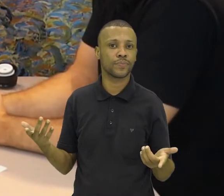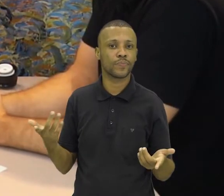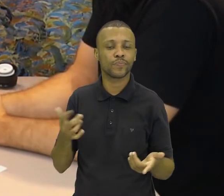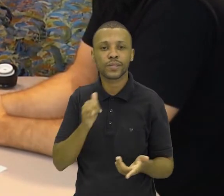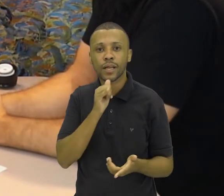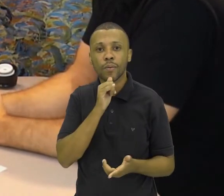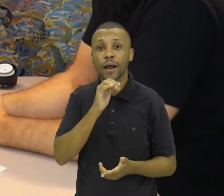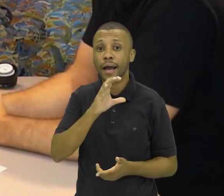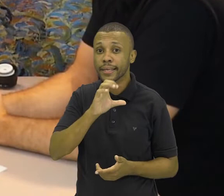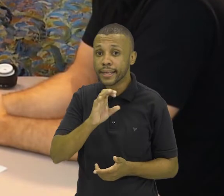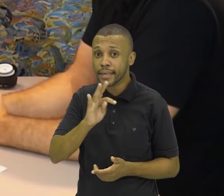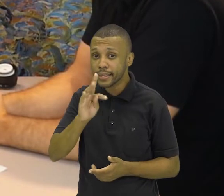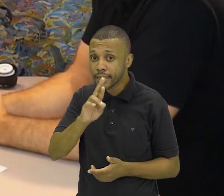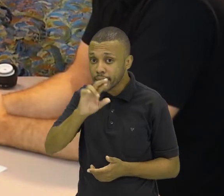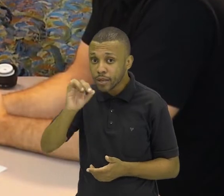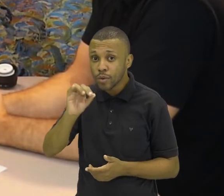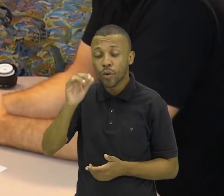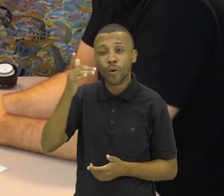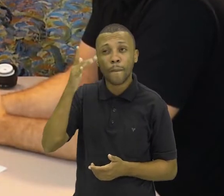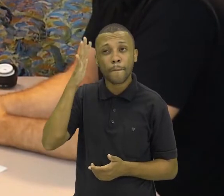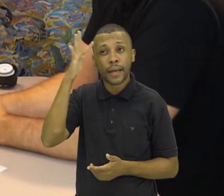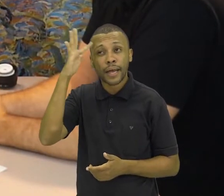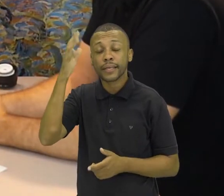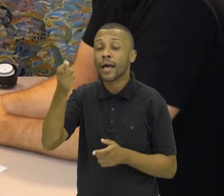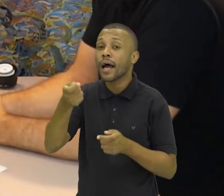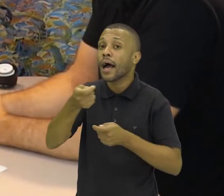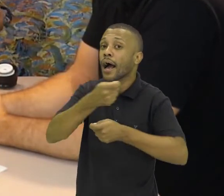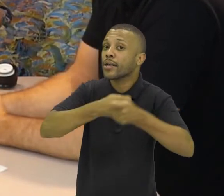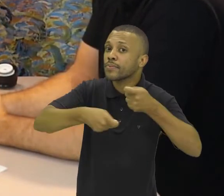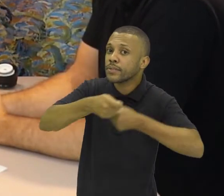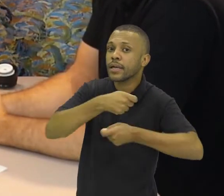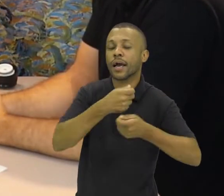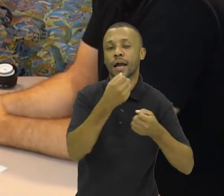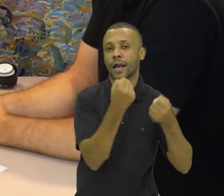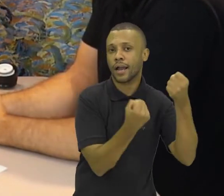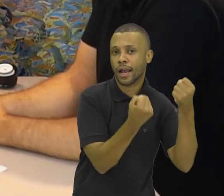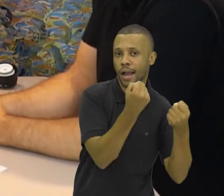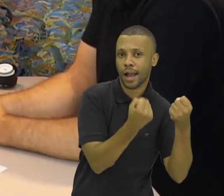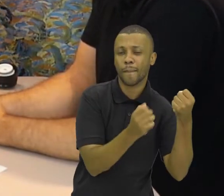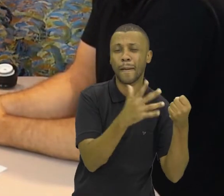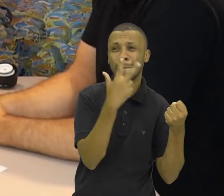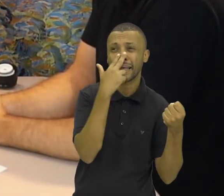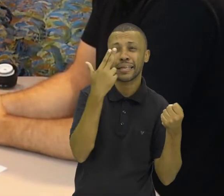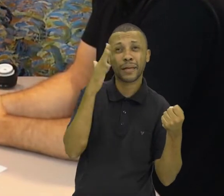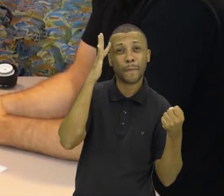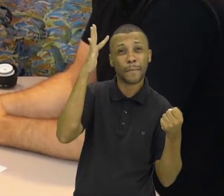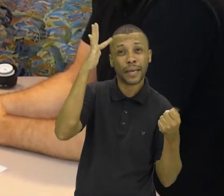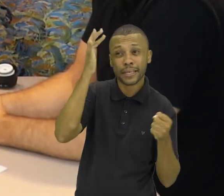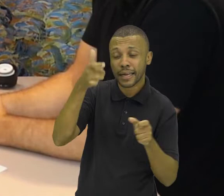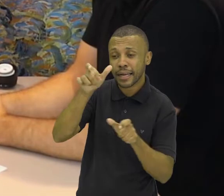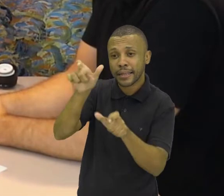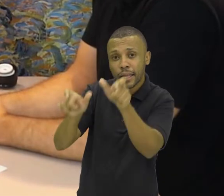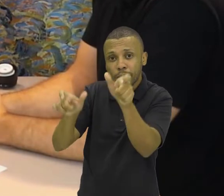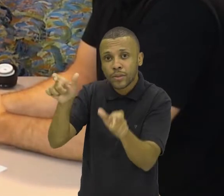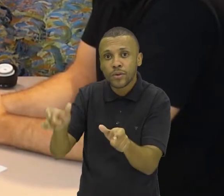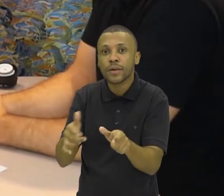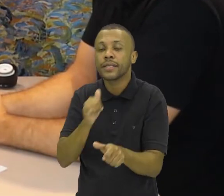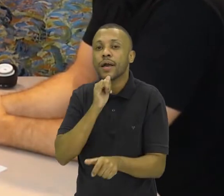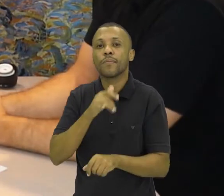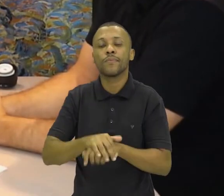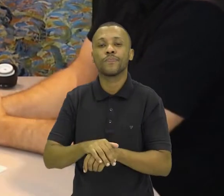Rio pensa em administrar o trânsito como um fluxo, carros andando. Tem a impressão que eles não pensam nas pessoas, não.